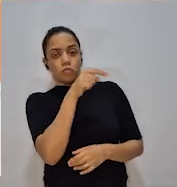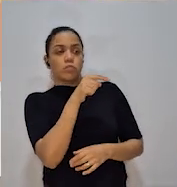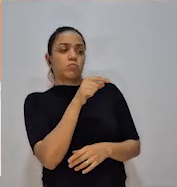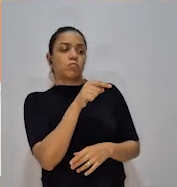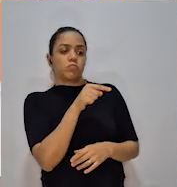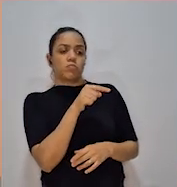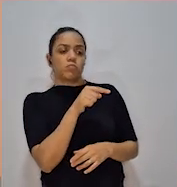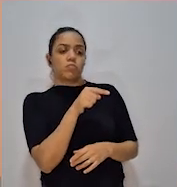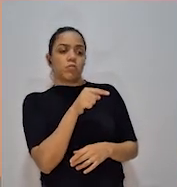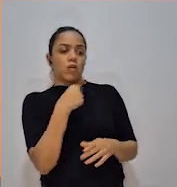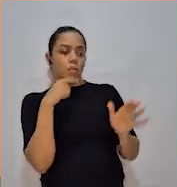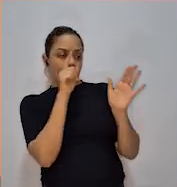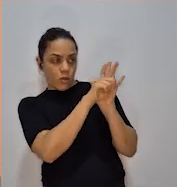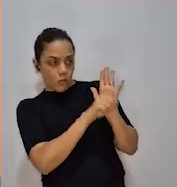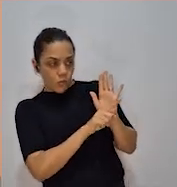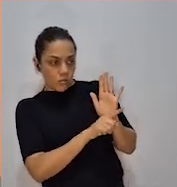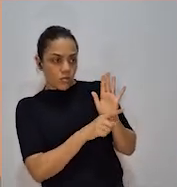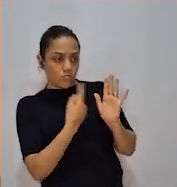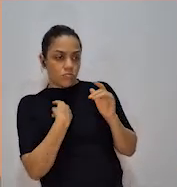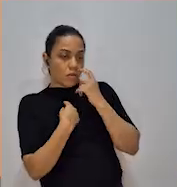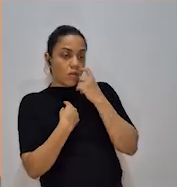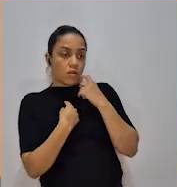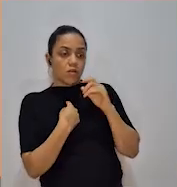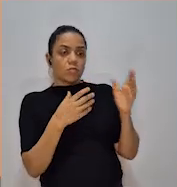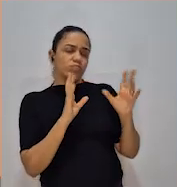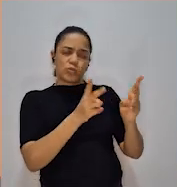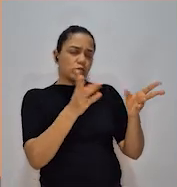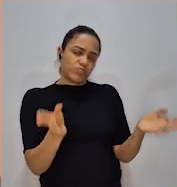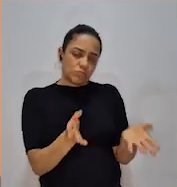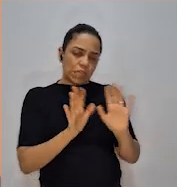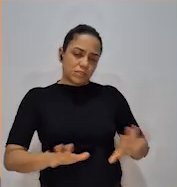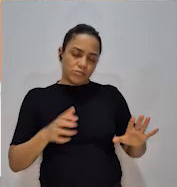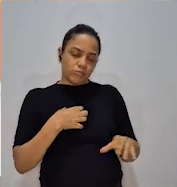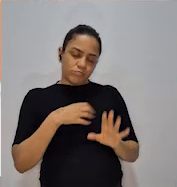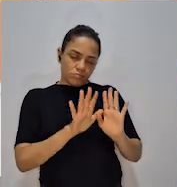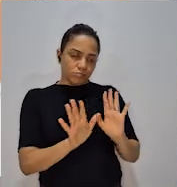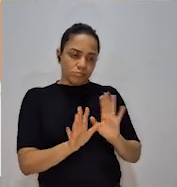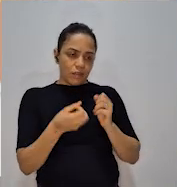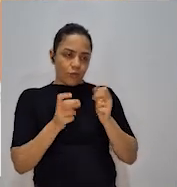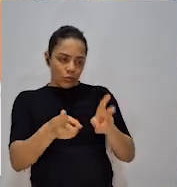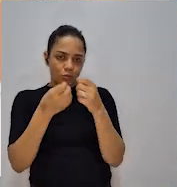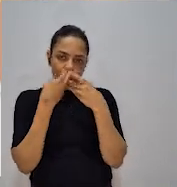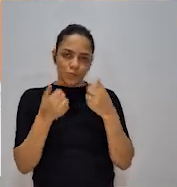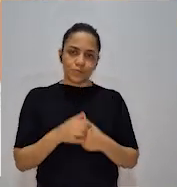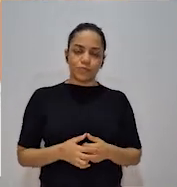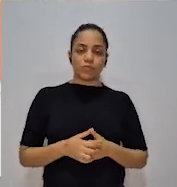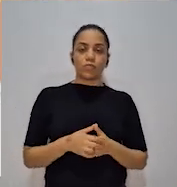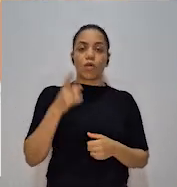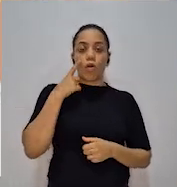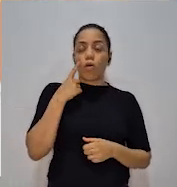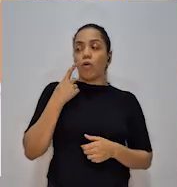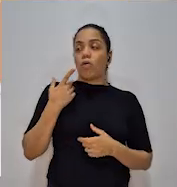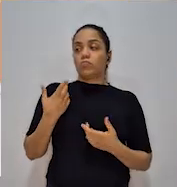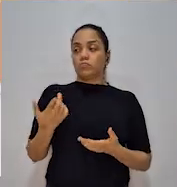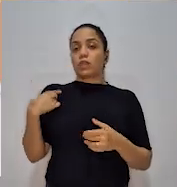consiga é, trazer. Não, continuamos, vá, vamos assim que eu vou. Bom,